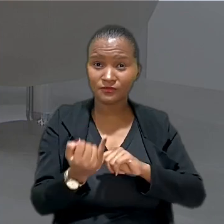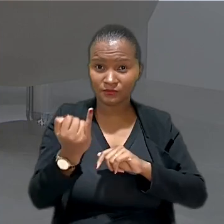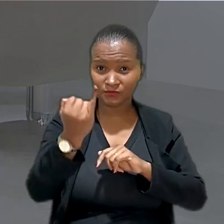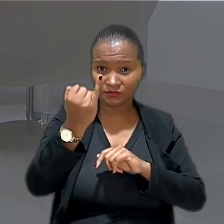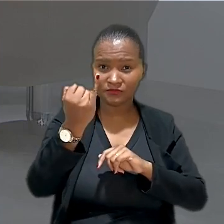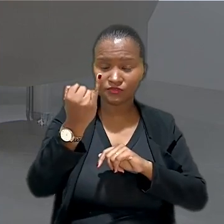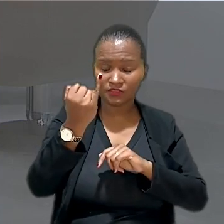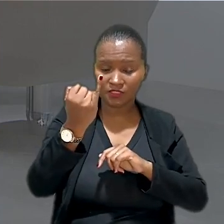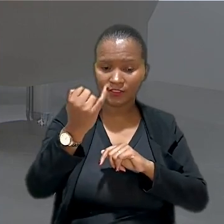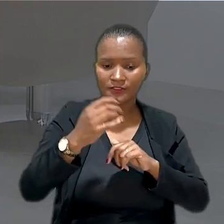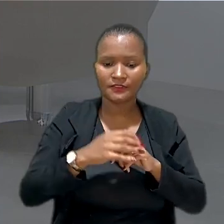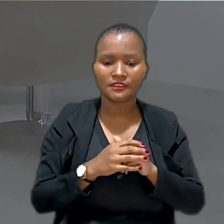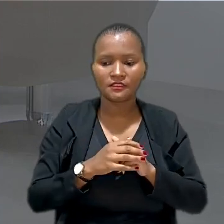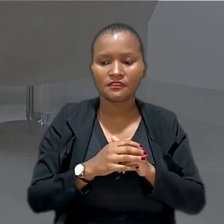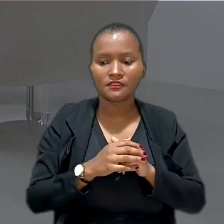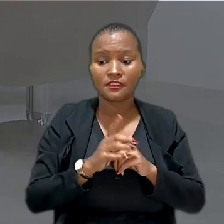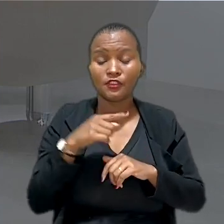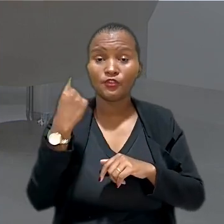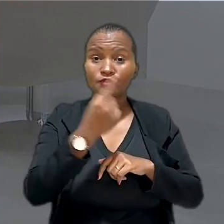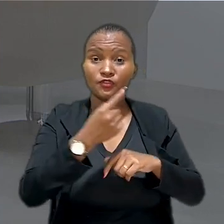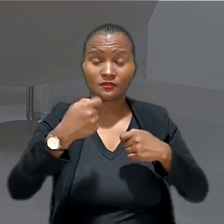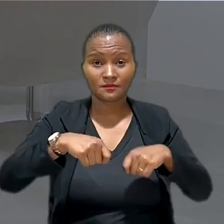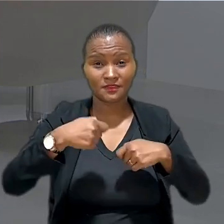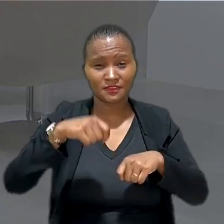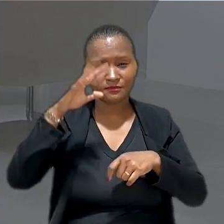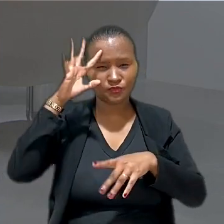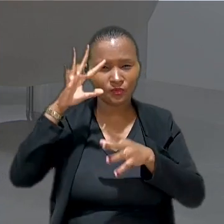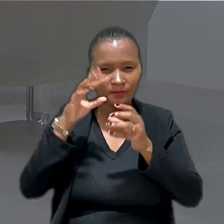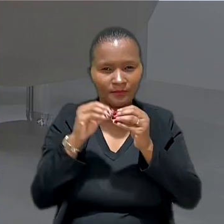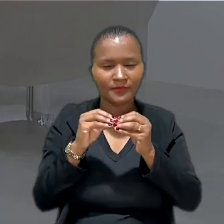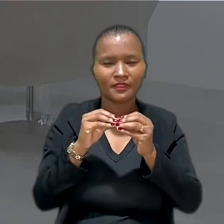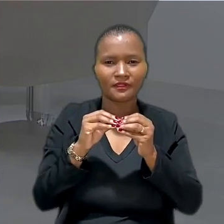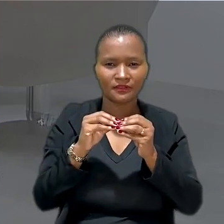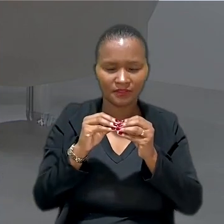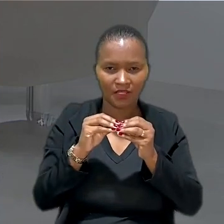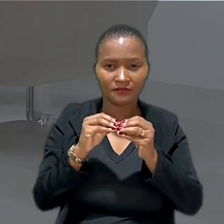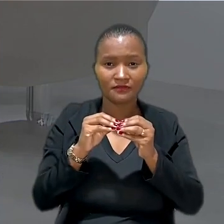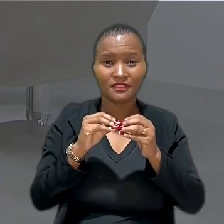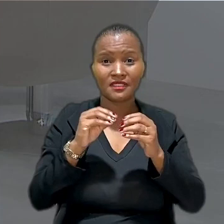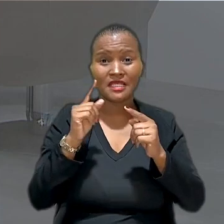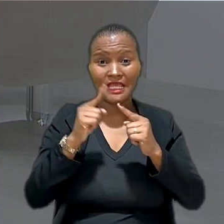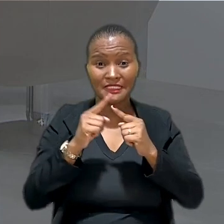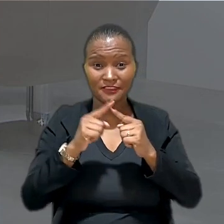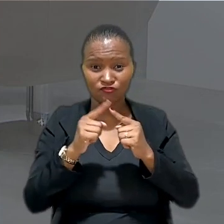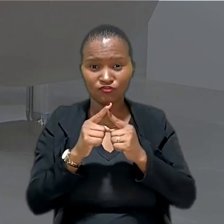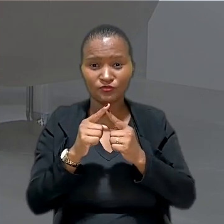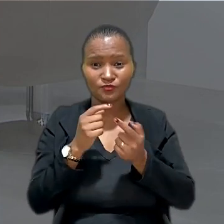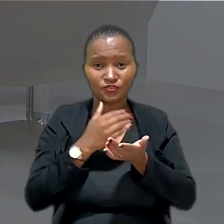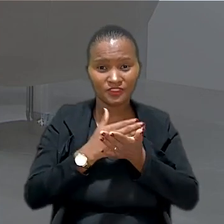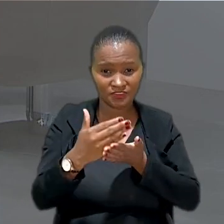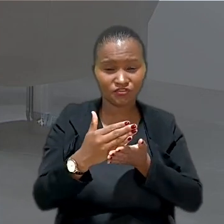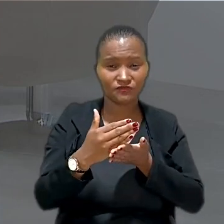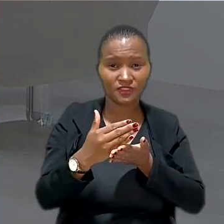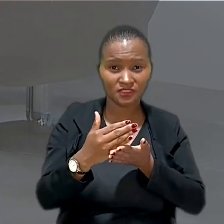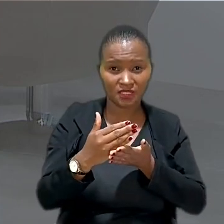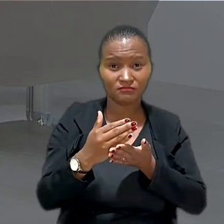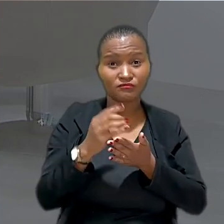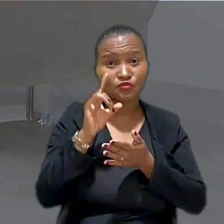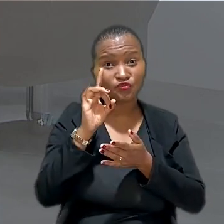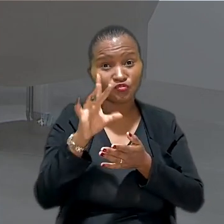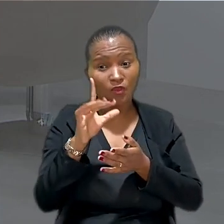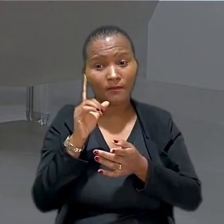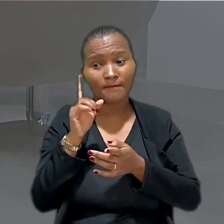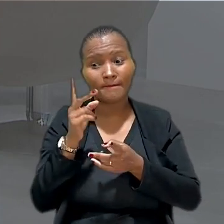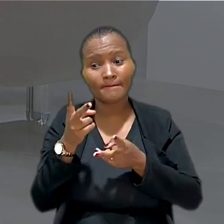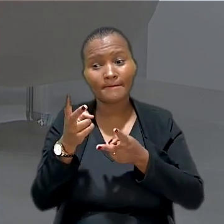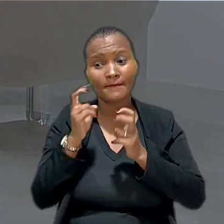importante. Nós temos que compreender que esse tipo de iniciativa, ela só é deflagrada